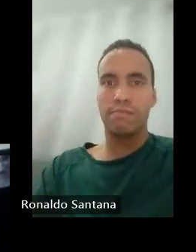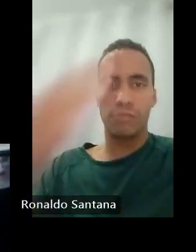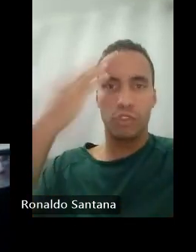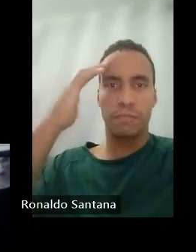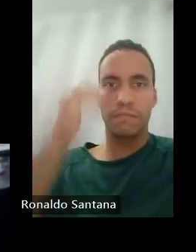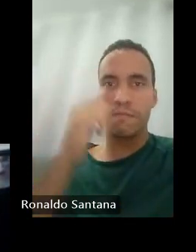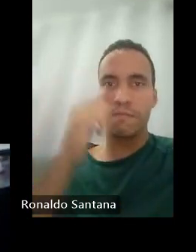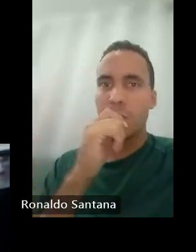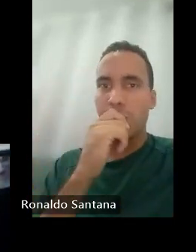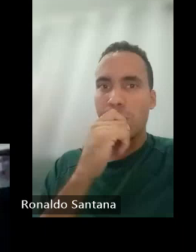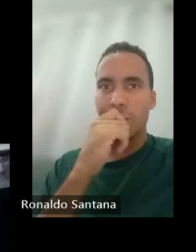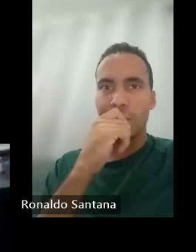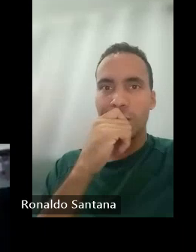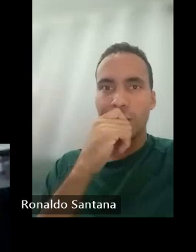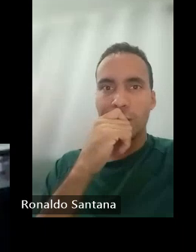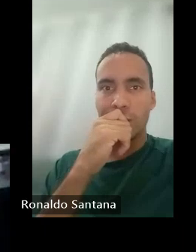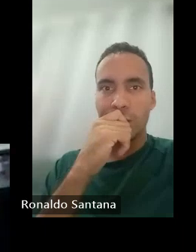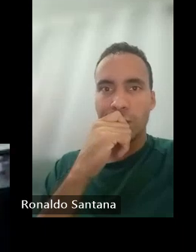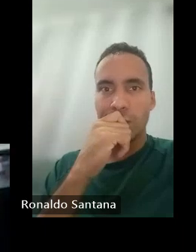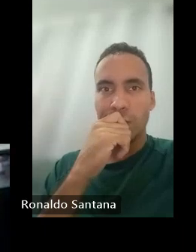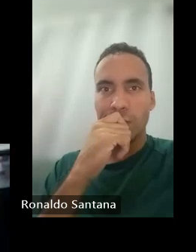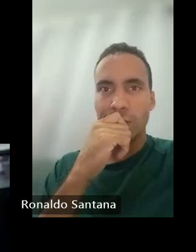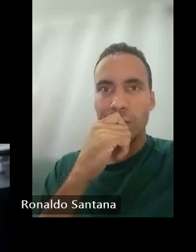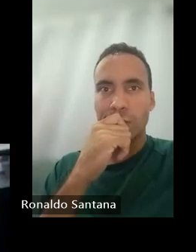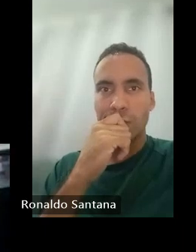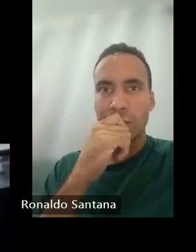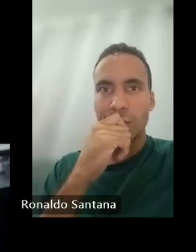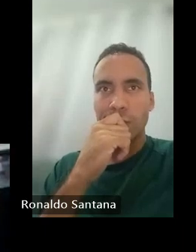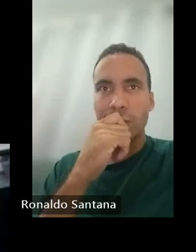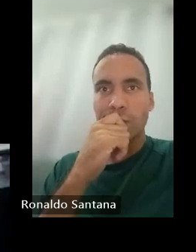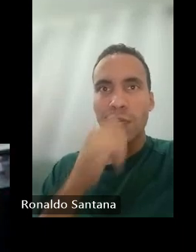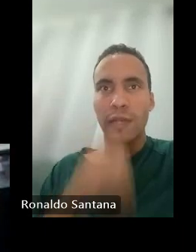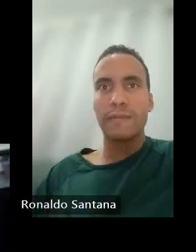secretaria? Vou olhar aqui, só um minuto.